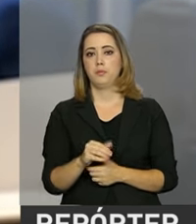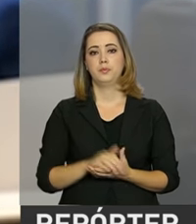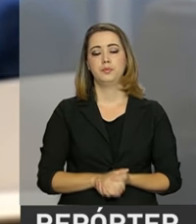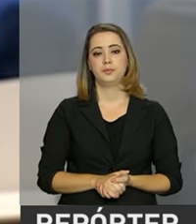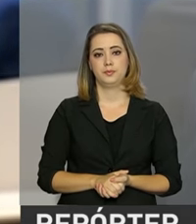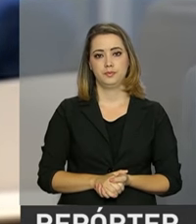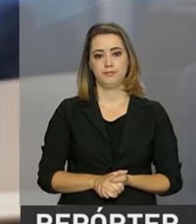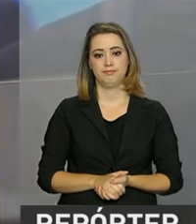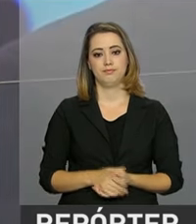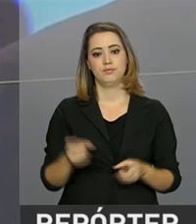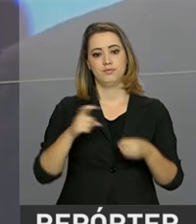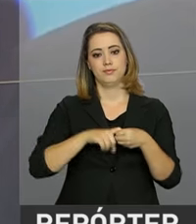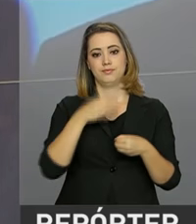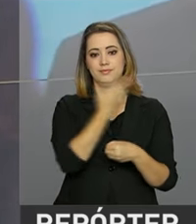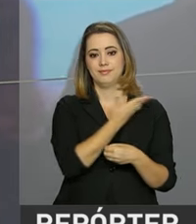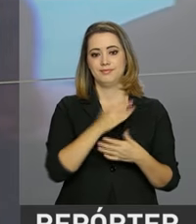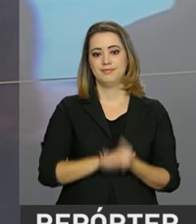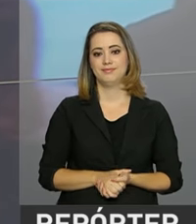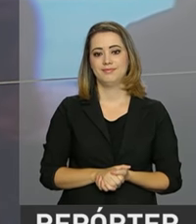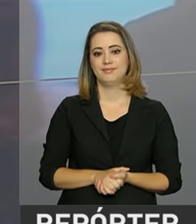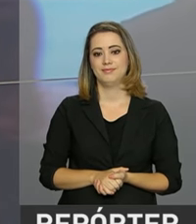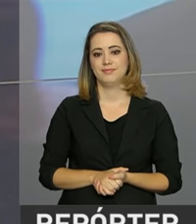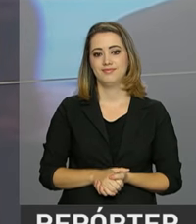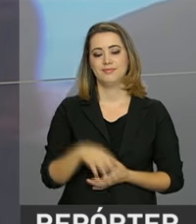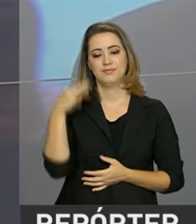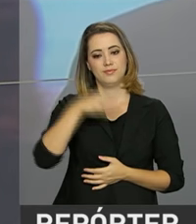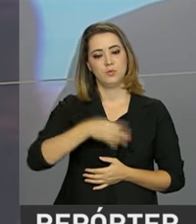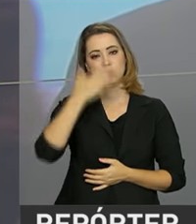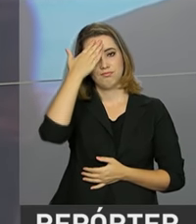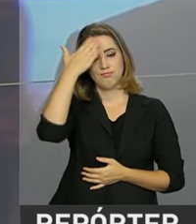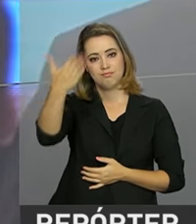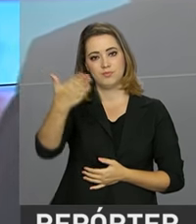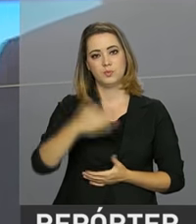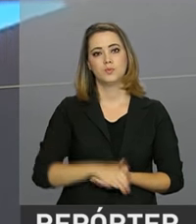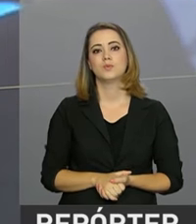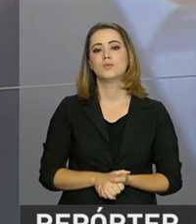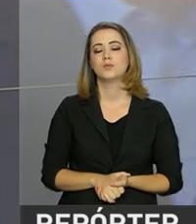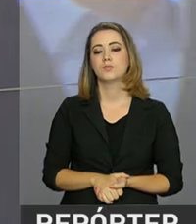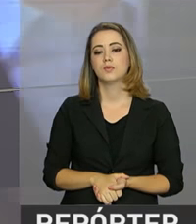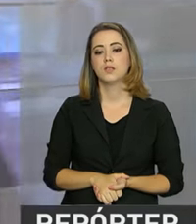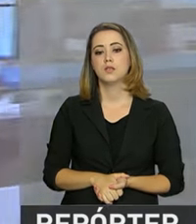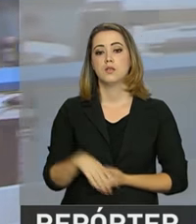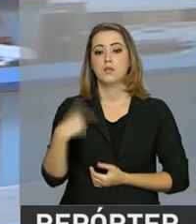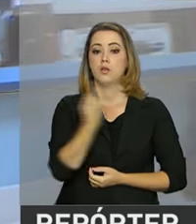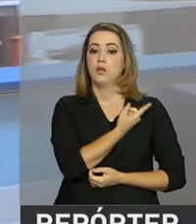prouni.mec.gov.br. Roberto, eu volto com você aí em Brasília. Tá certo, Celis. Obrigado pelas informações.